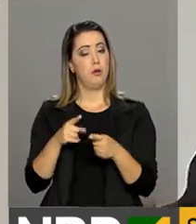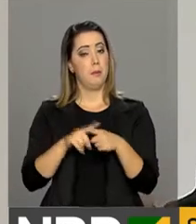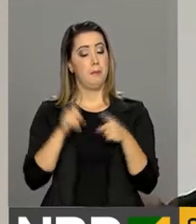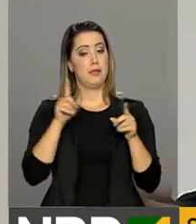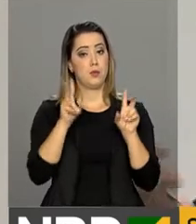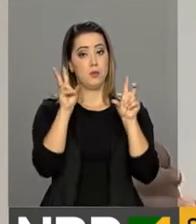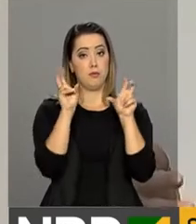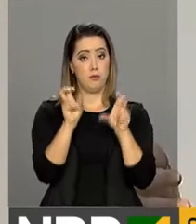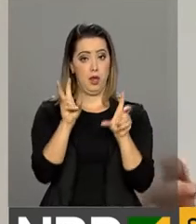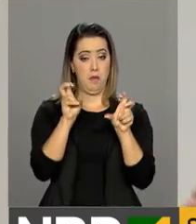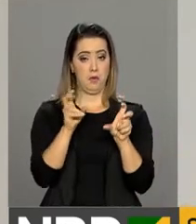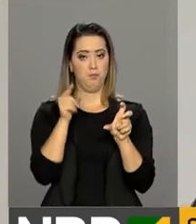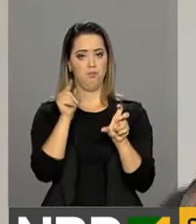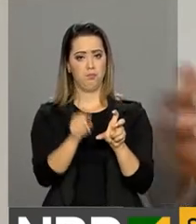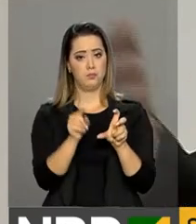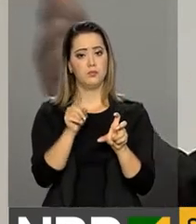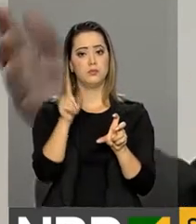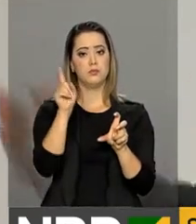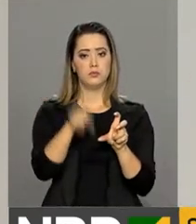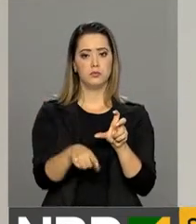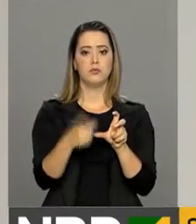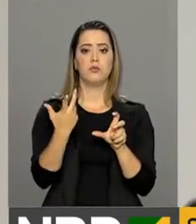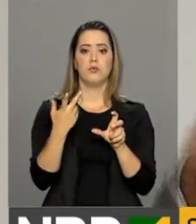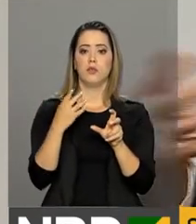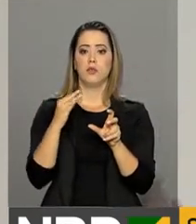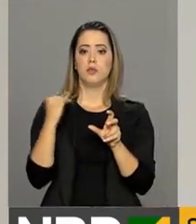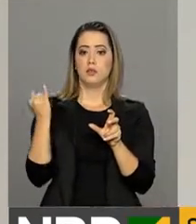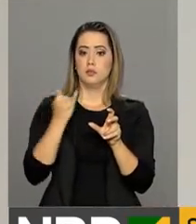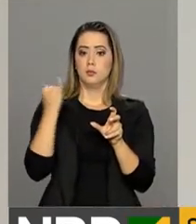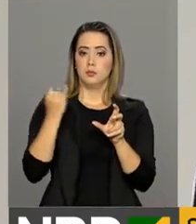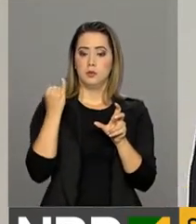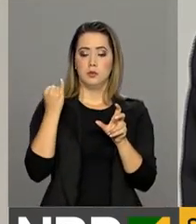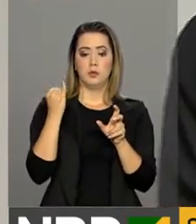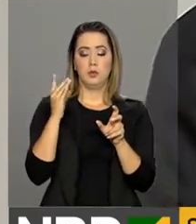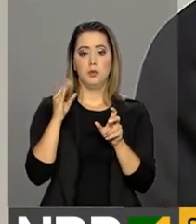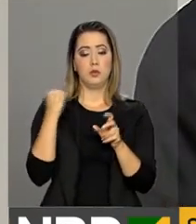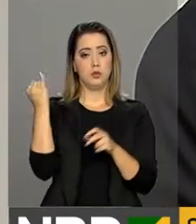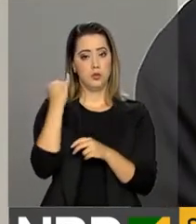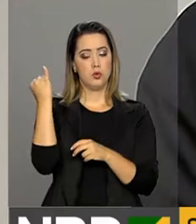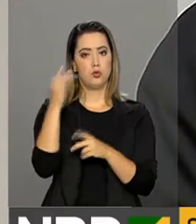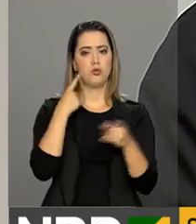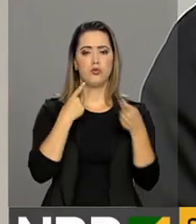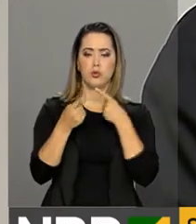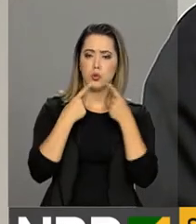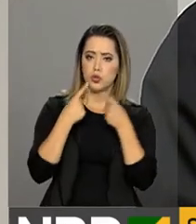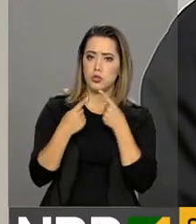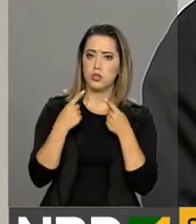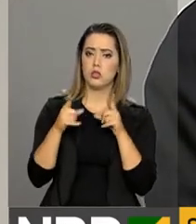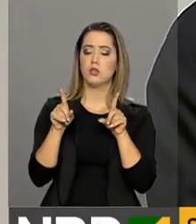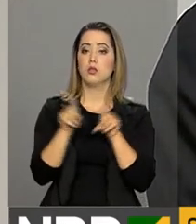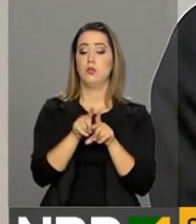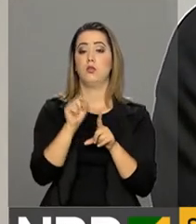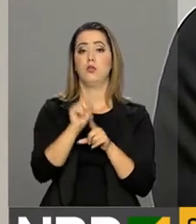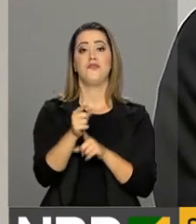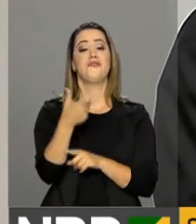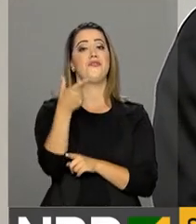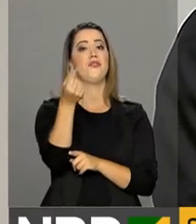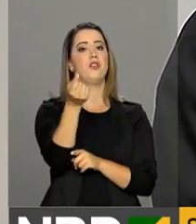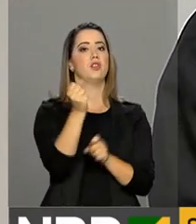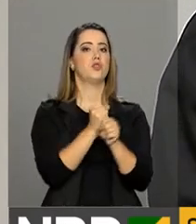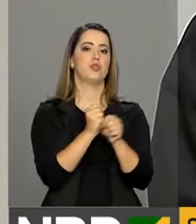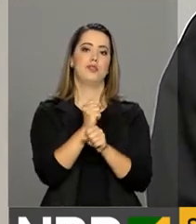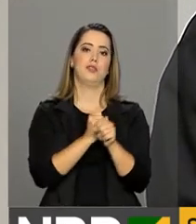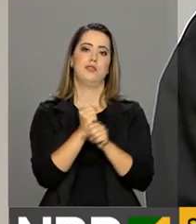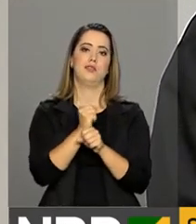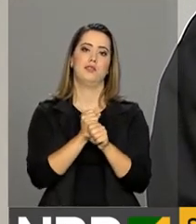tema é que era forçado também discutido na sociedade brasileira há quase 20 anos quebrou na